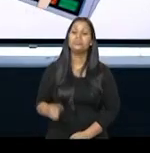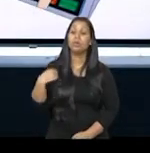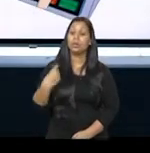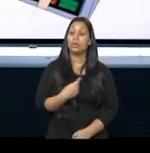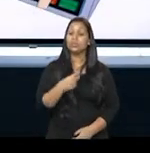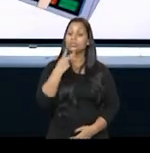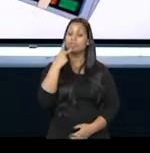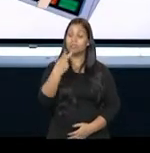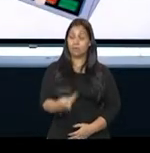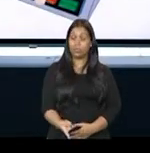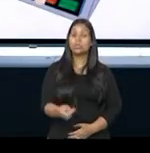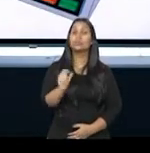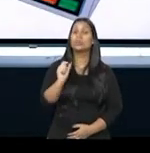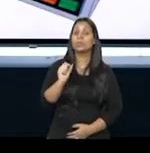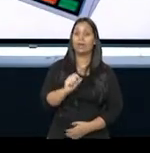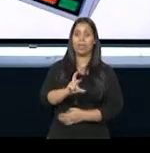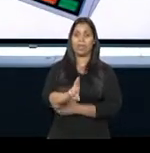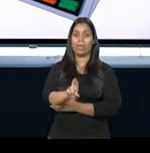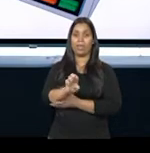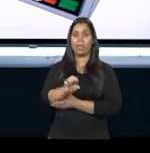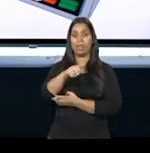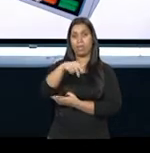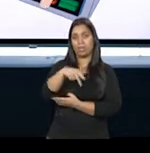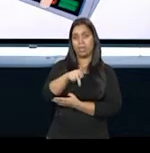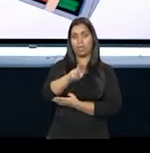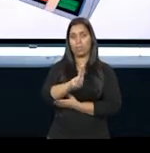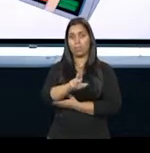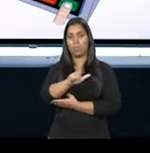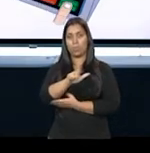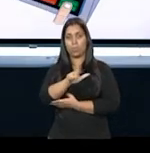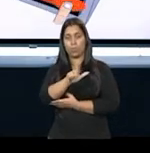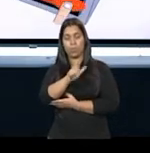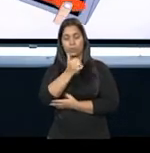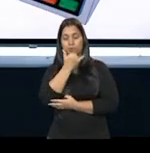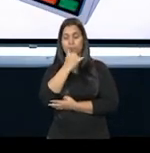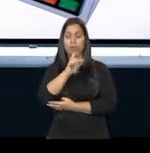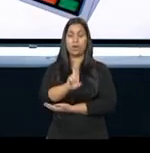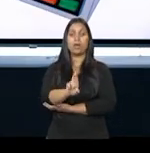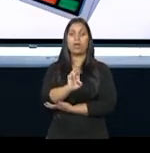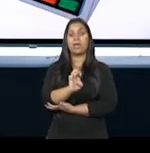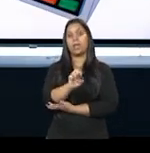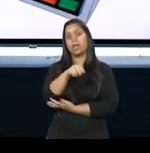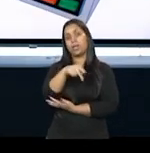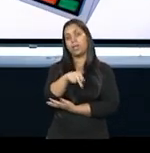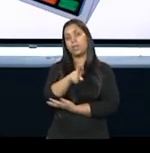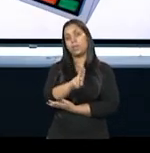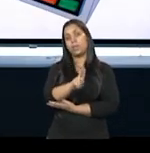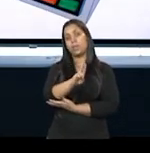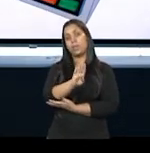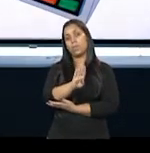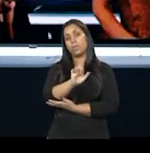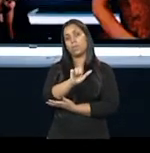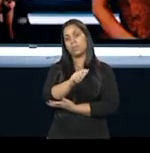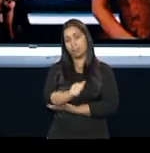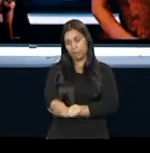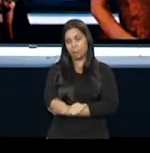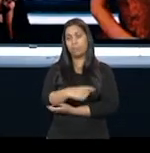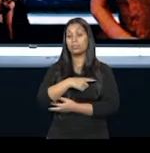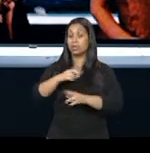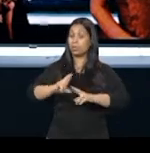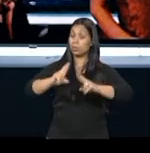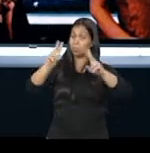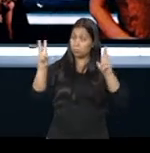Quando estamos falando, então, de república, democracia, monarquia, é preciso termos em mente